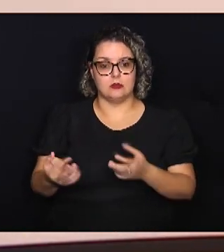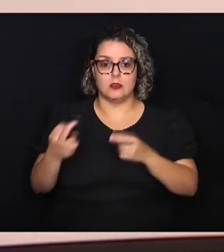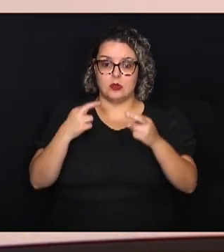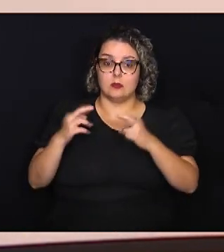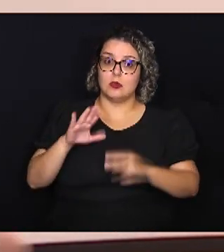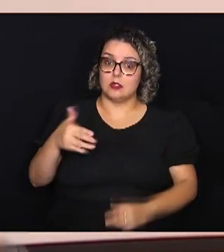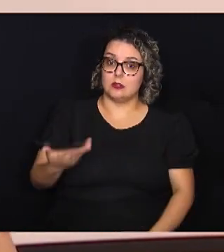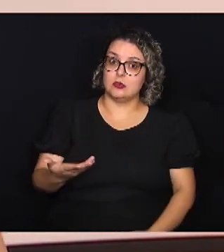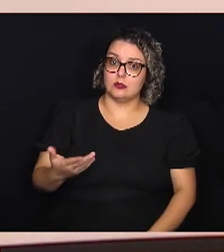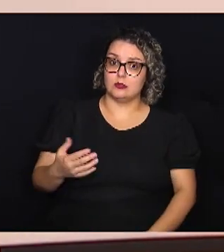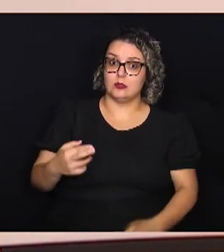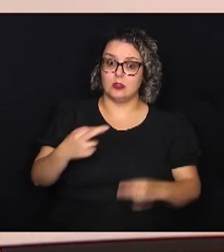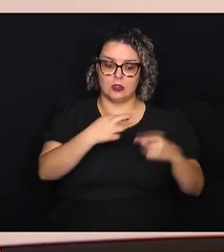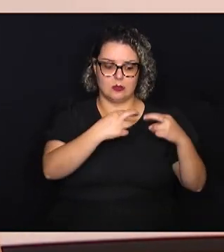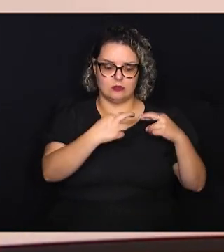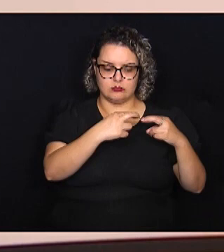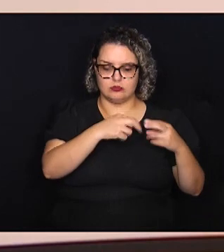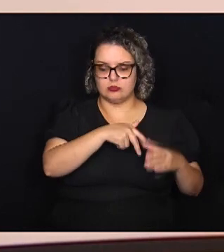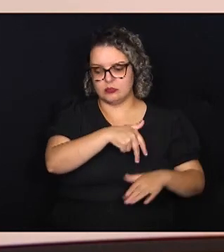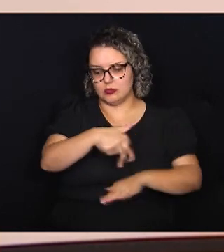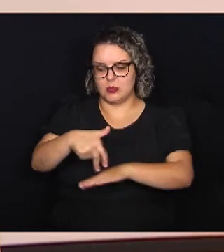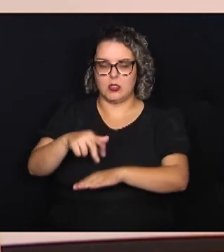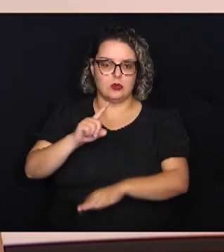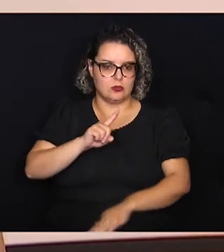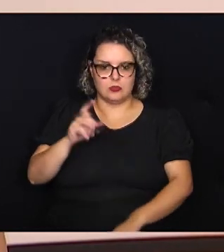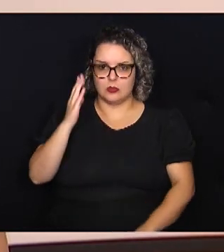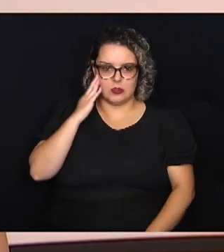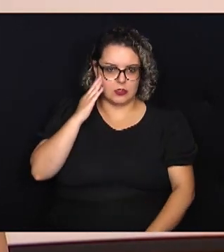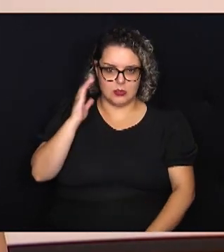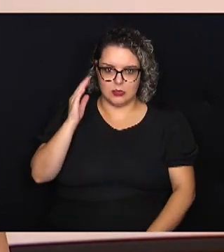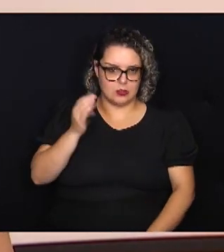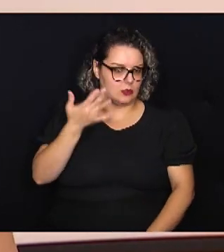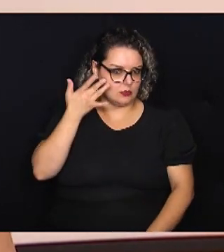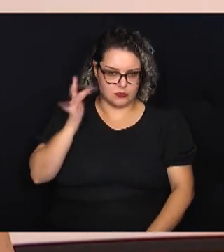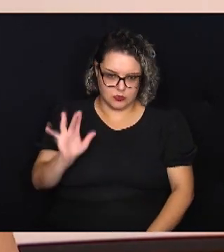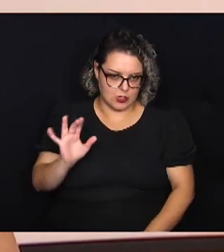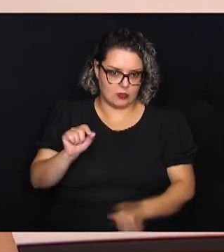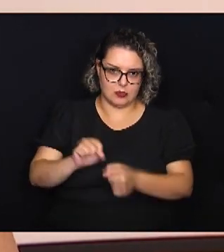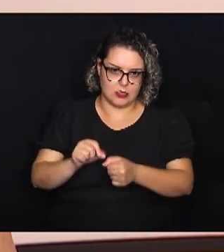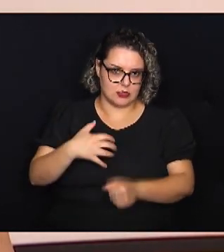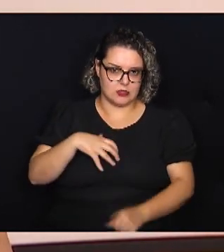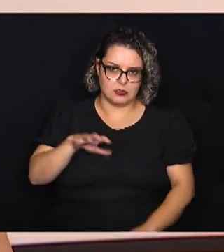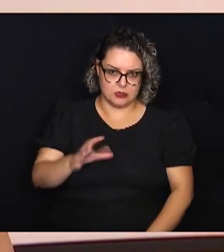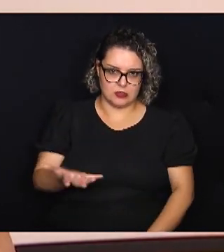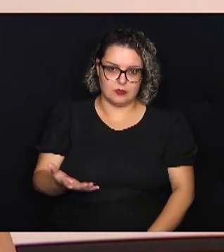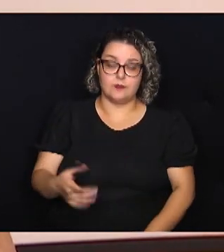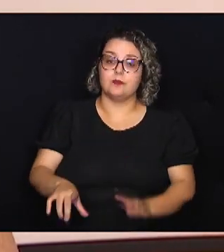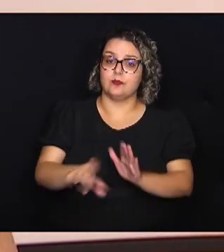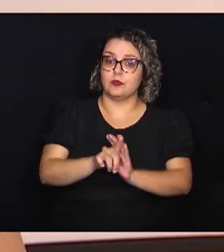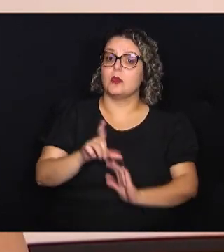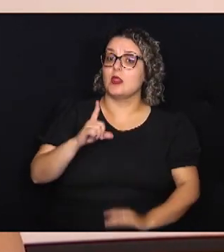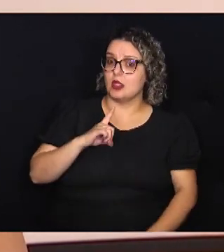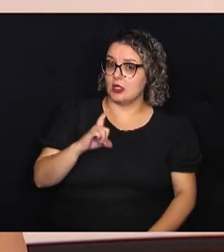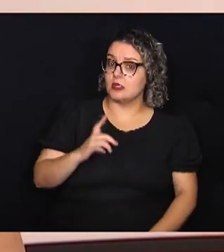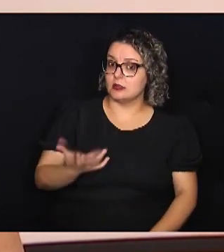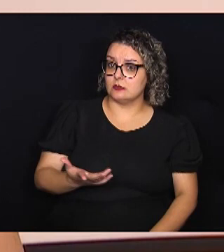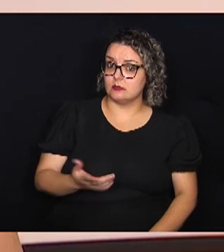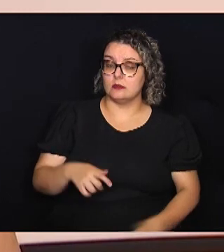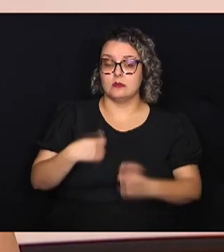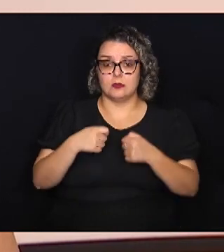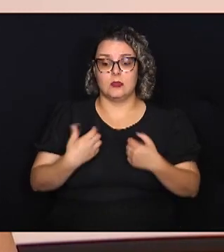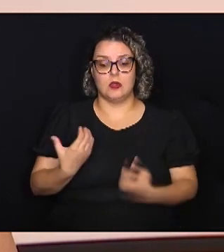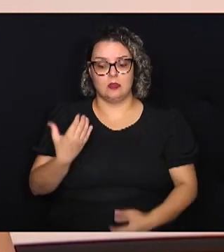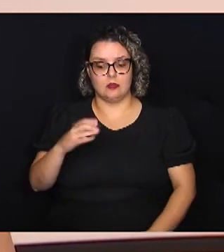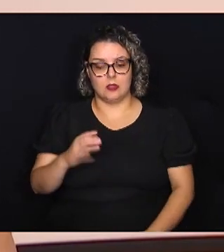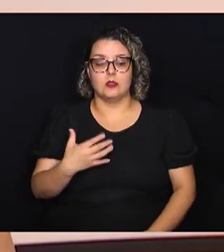fiscalização vai fazer a fiscalização, ela não entende isso e não sabe fazer a fiscalização dessa forma. Então a lei, ela existe, ela só precisa ser colocada da